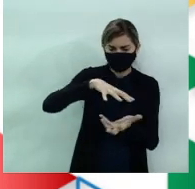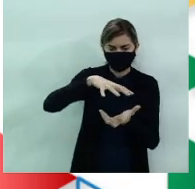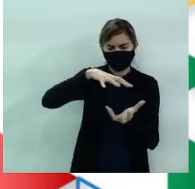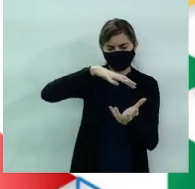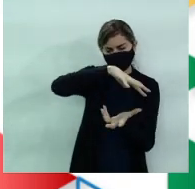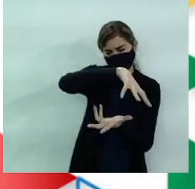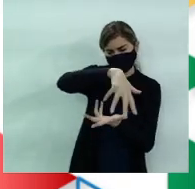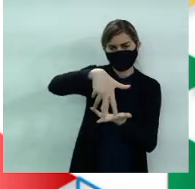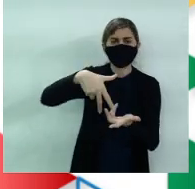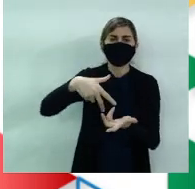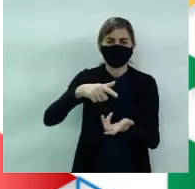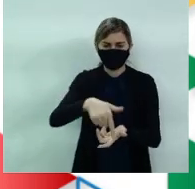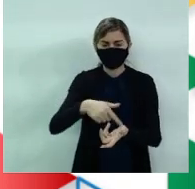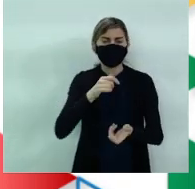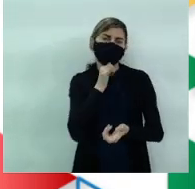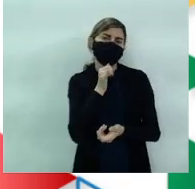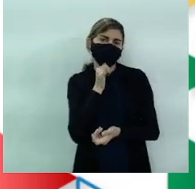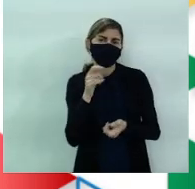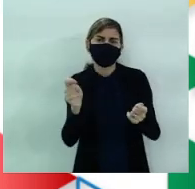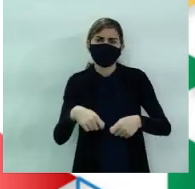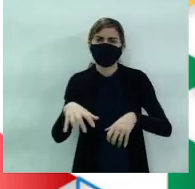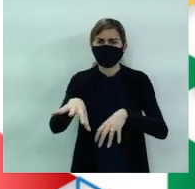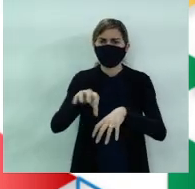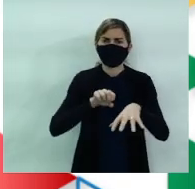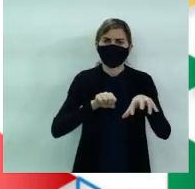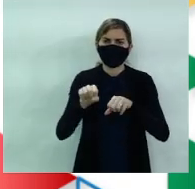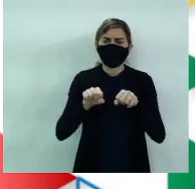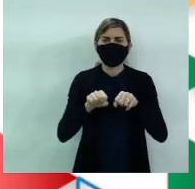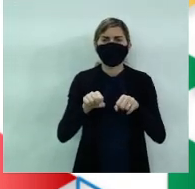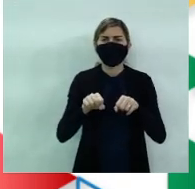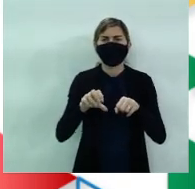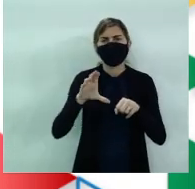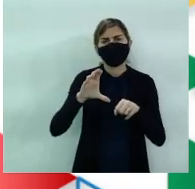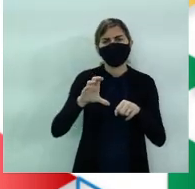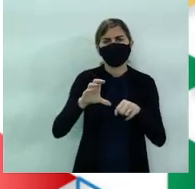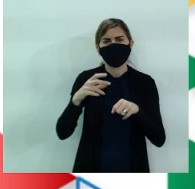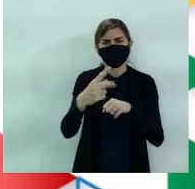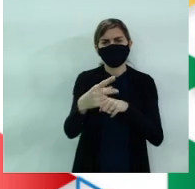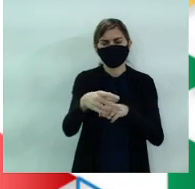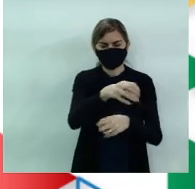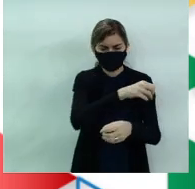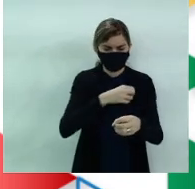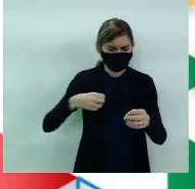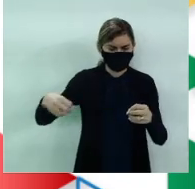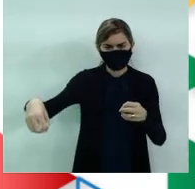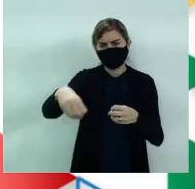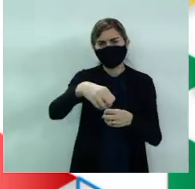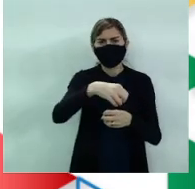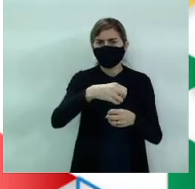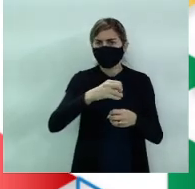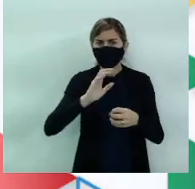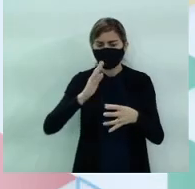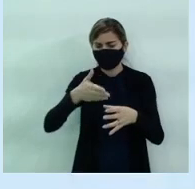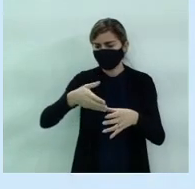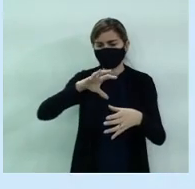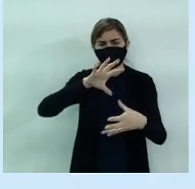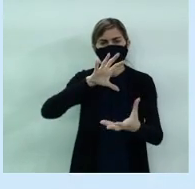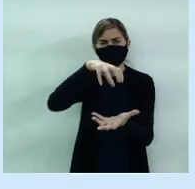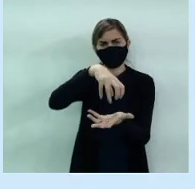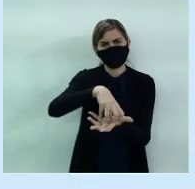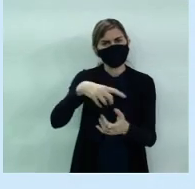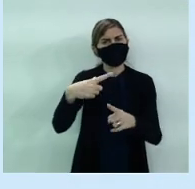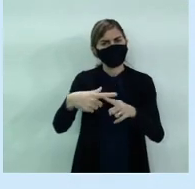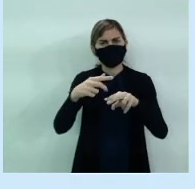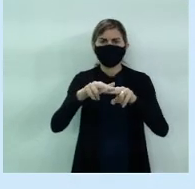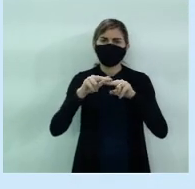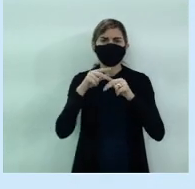Terra, por exemplo, ele é capaz de atrair os corpos ao seu redor em direção ao seu centro, por